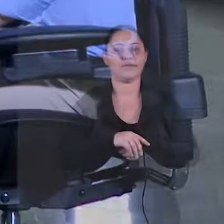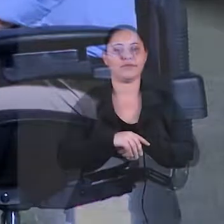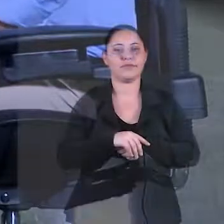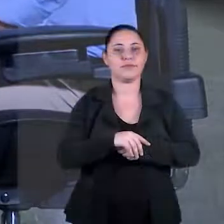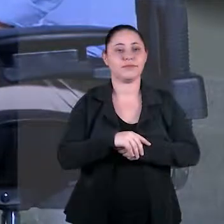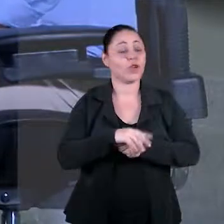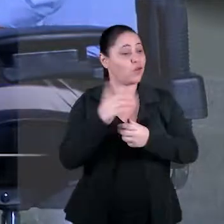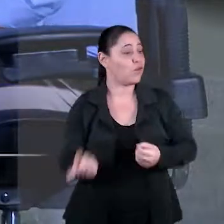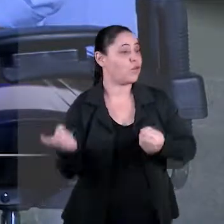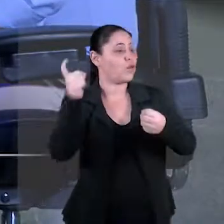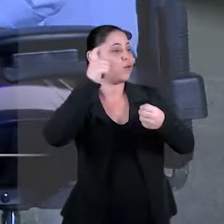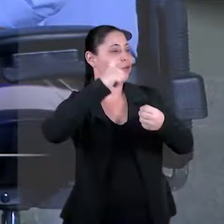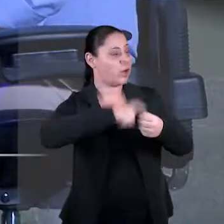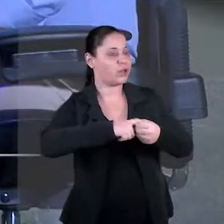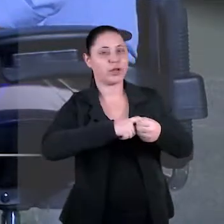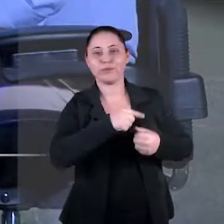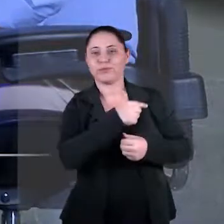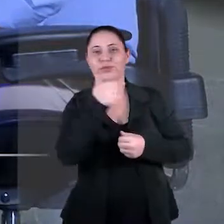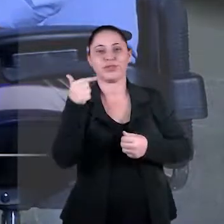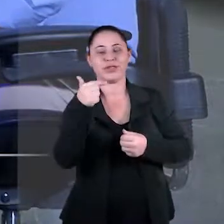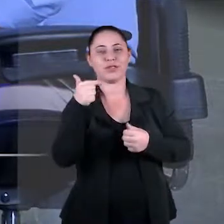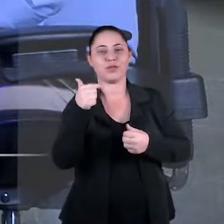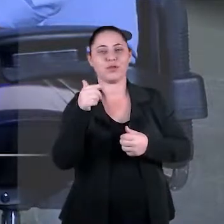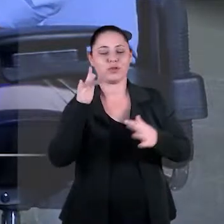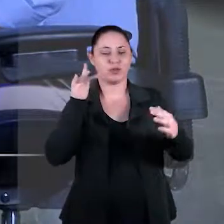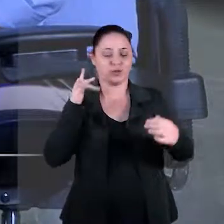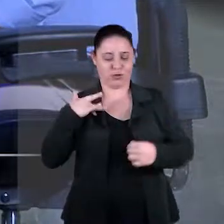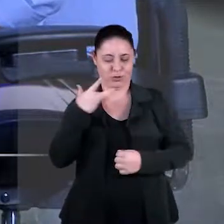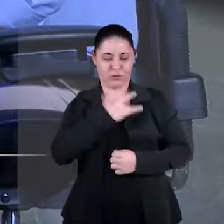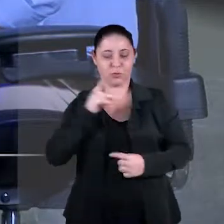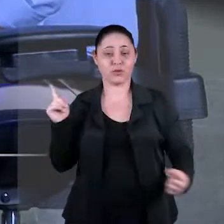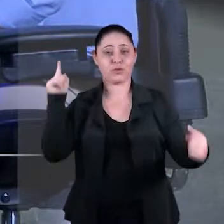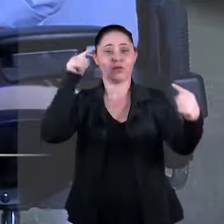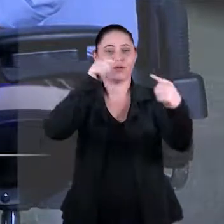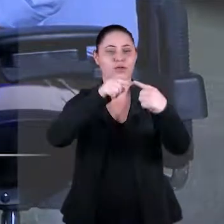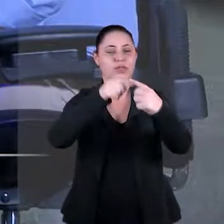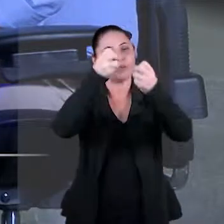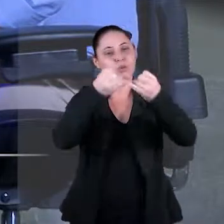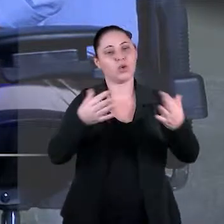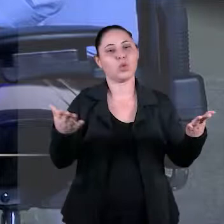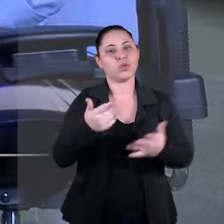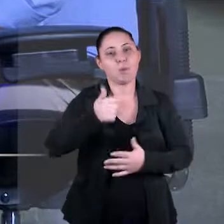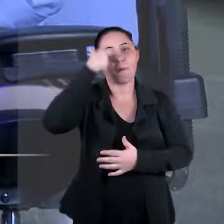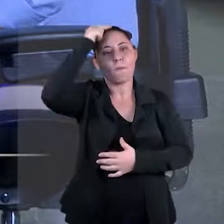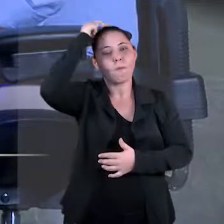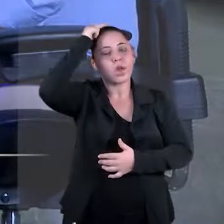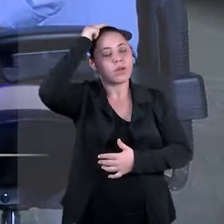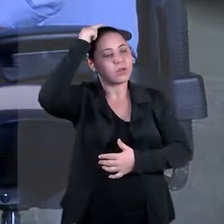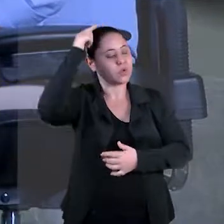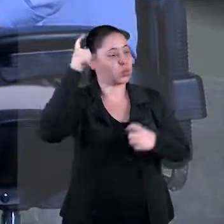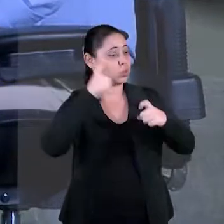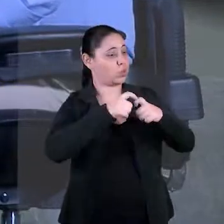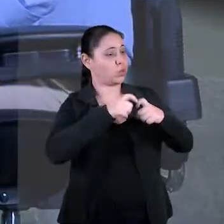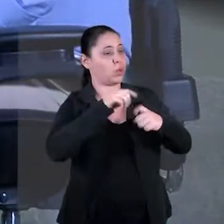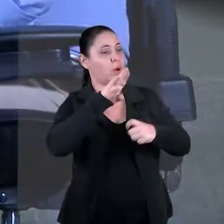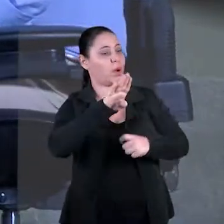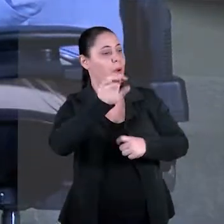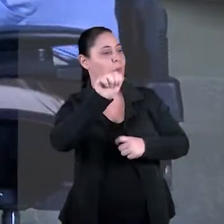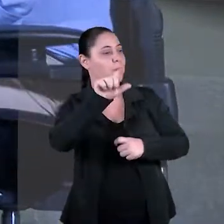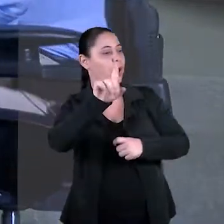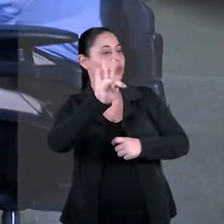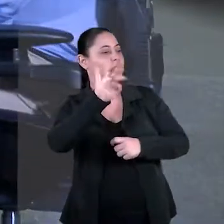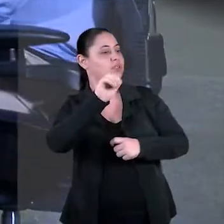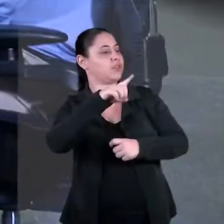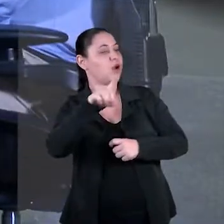Já estamos de volta com o segundo bloco do Saúde em Foco, que fala hoje sobre a calvície. Dr. Baltazar Sanabria, quando não tem